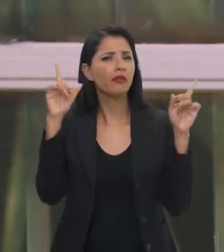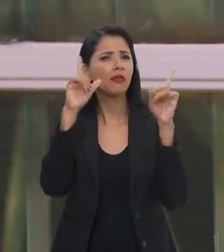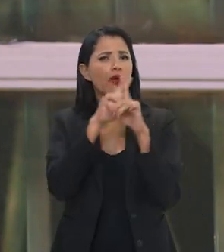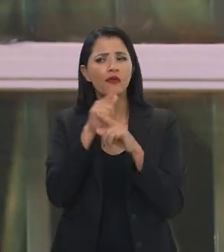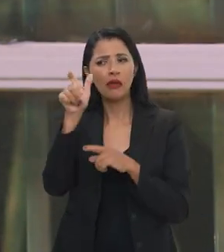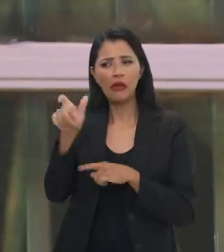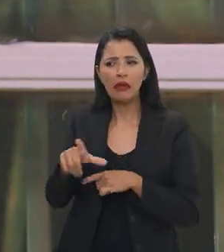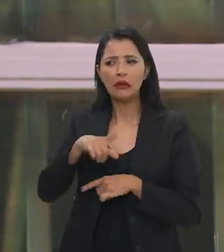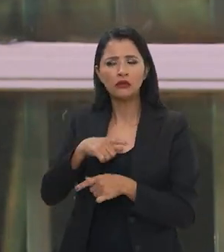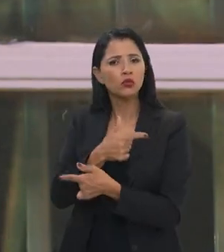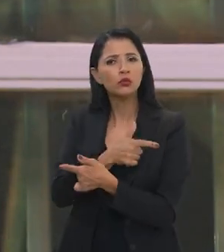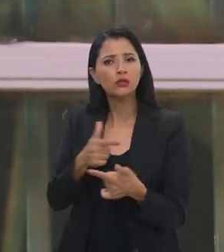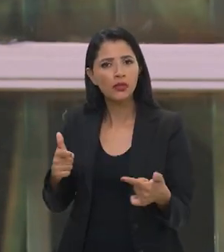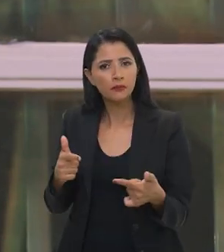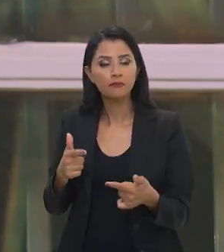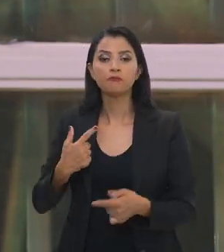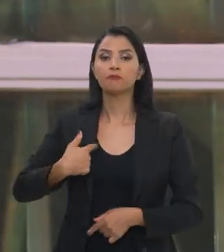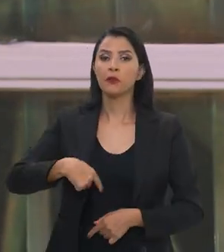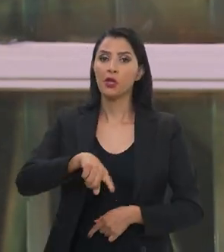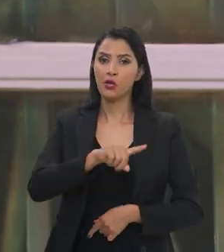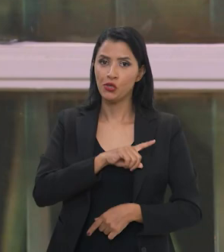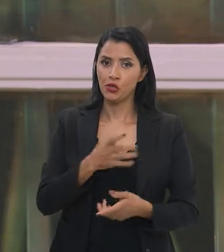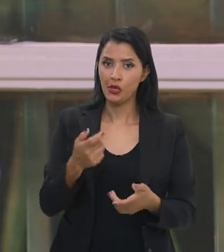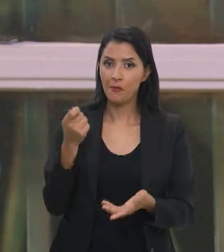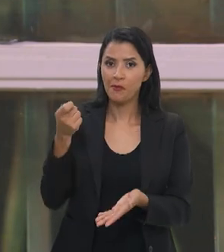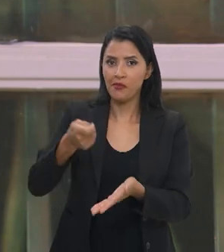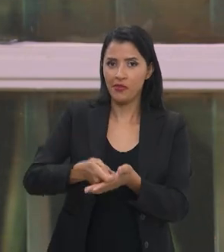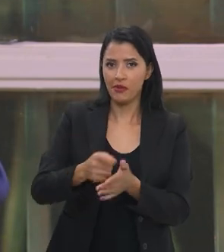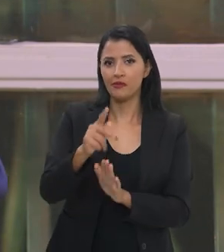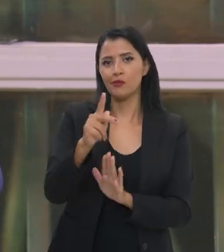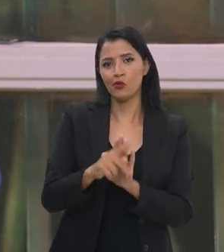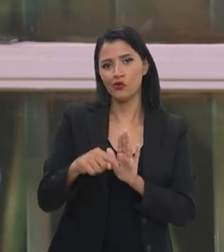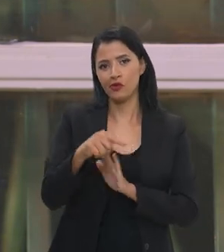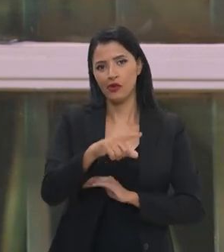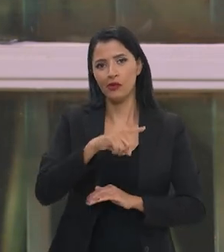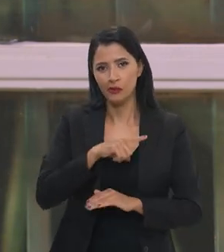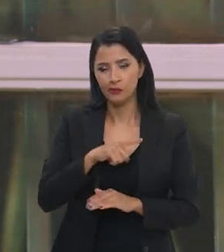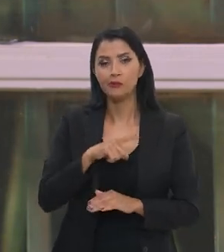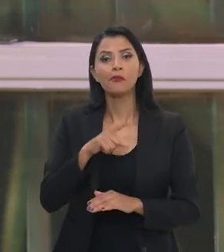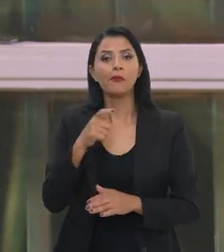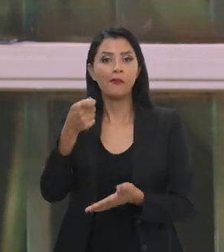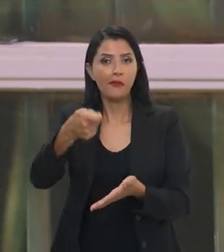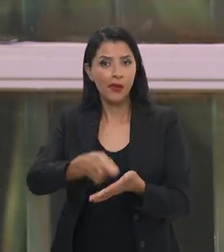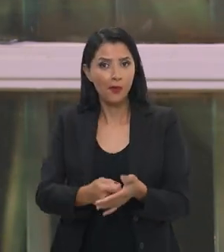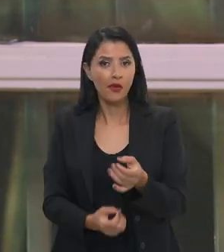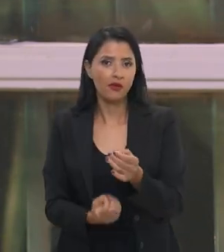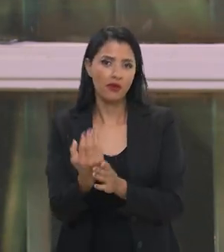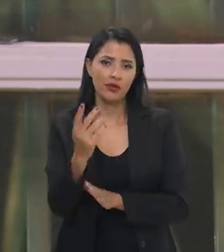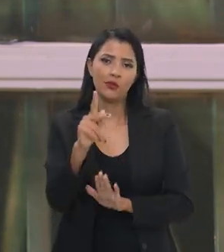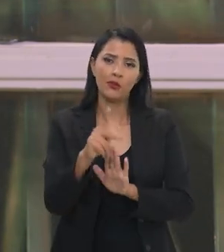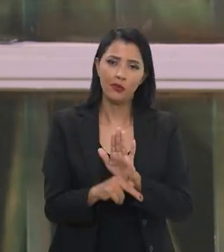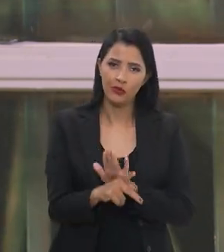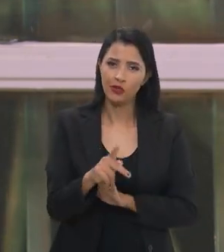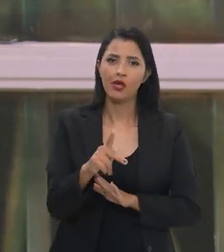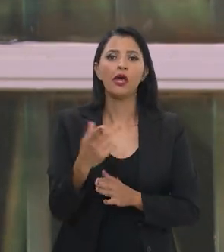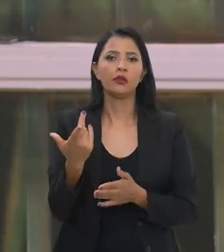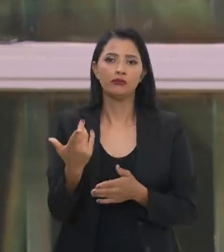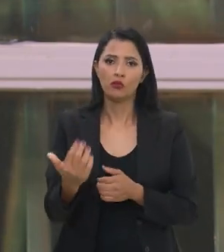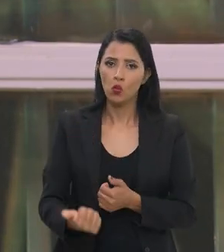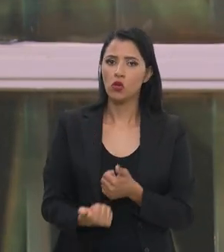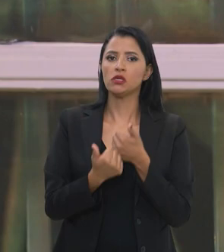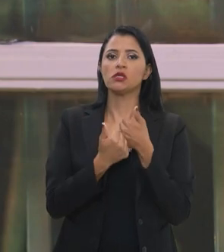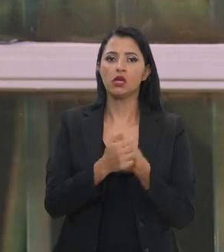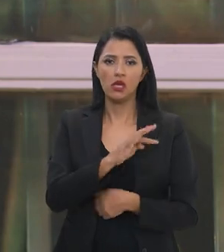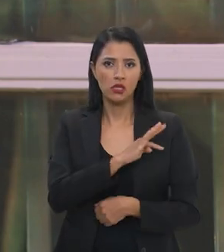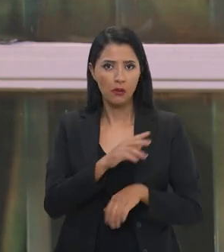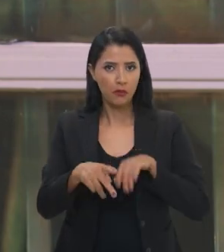dificuldade não tem então ali a gente quer pagar pelo projeto pagar pela implantação do projeto com